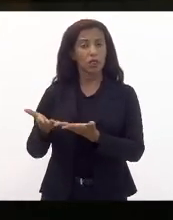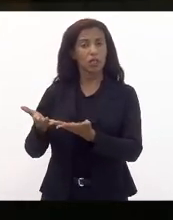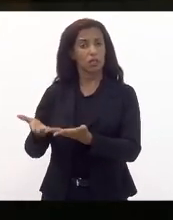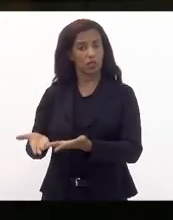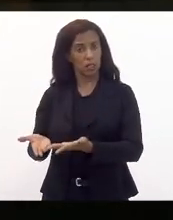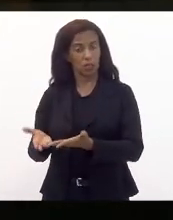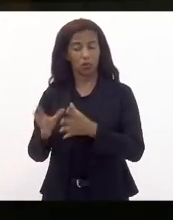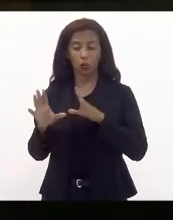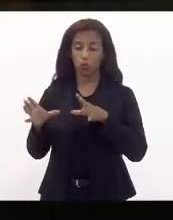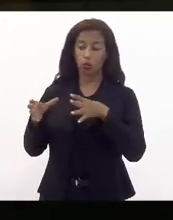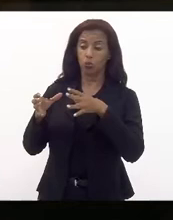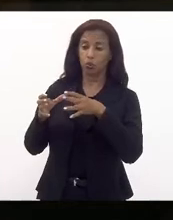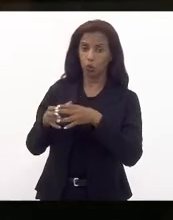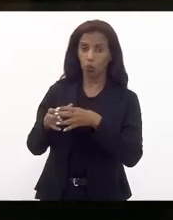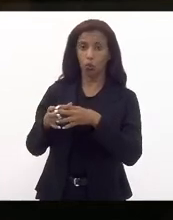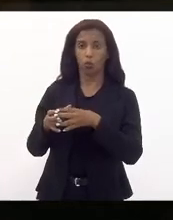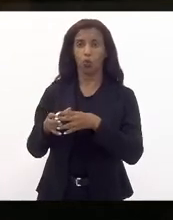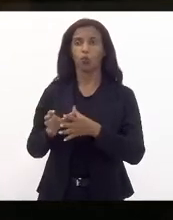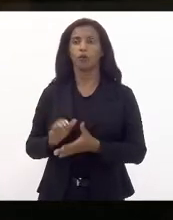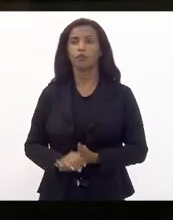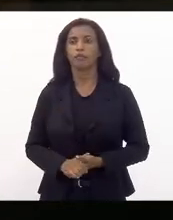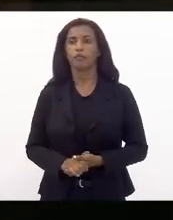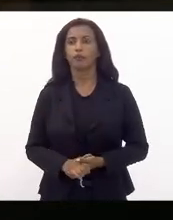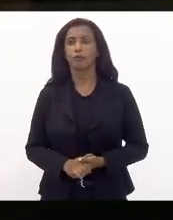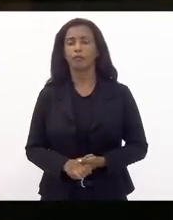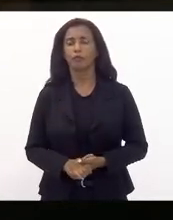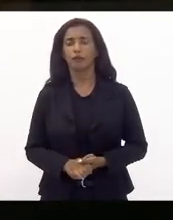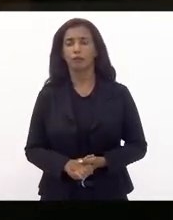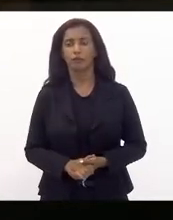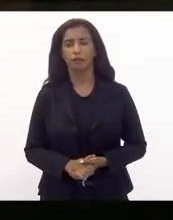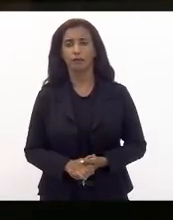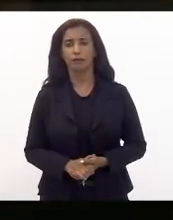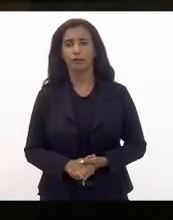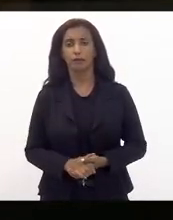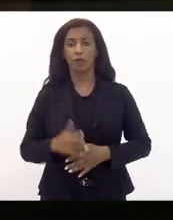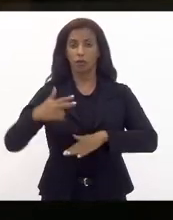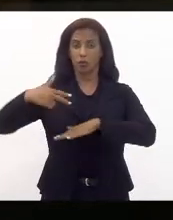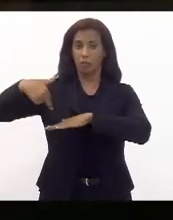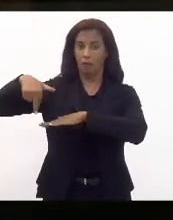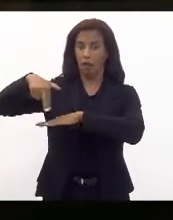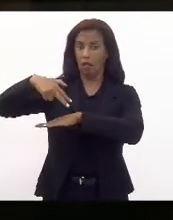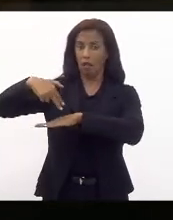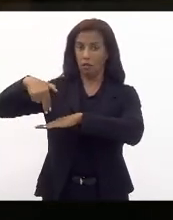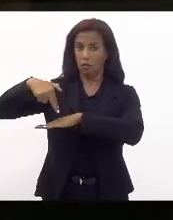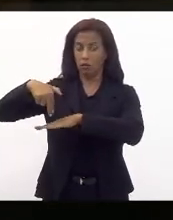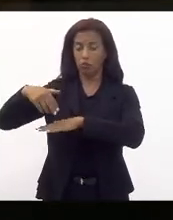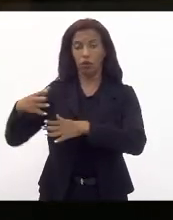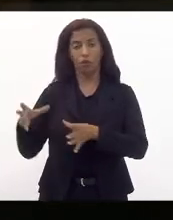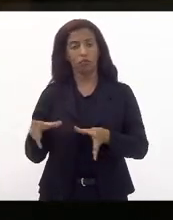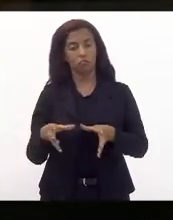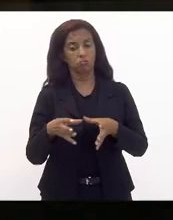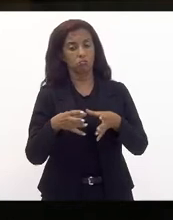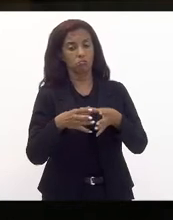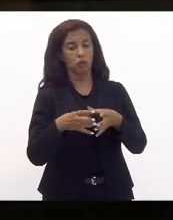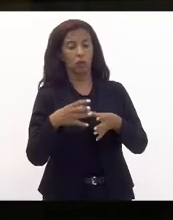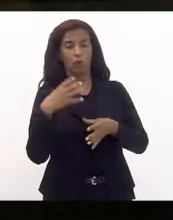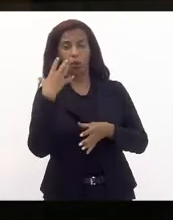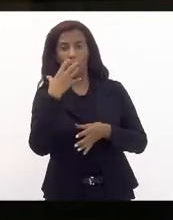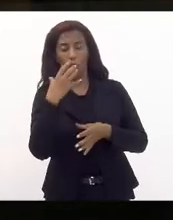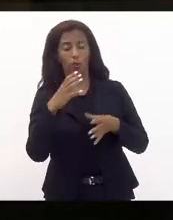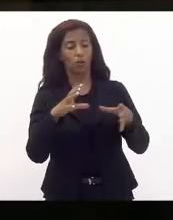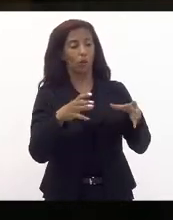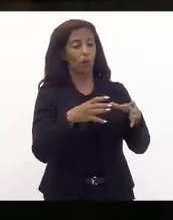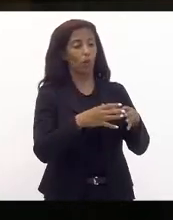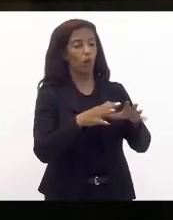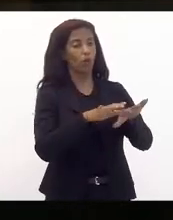do grupo D os bailarinos como do couro como da